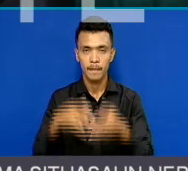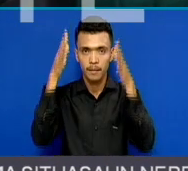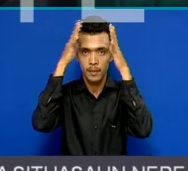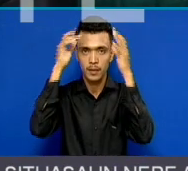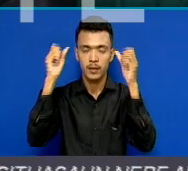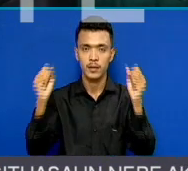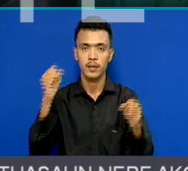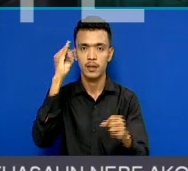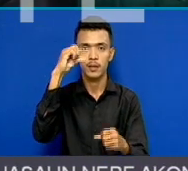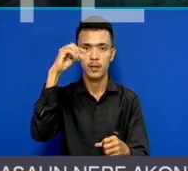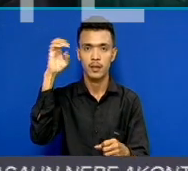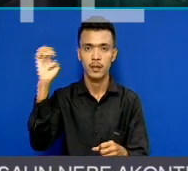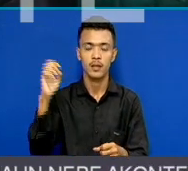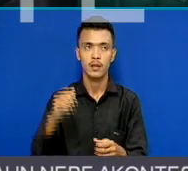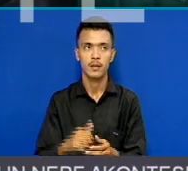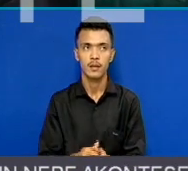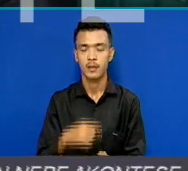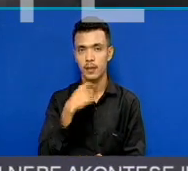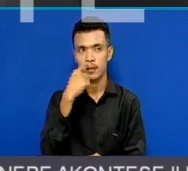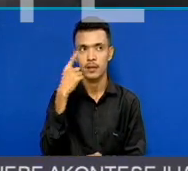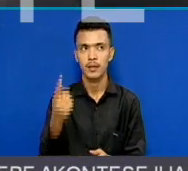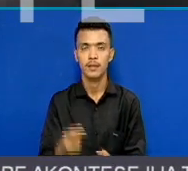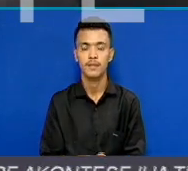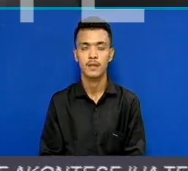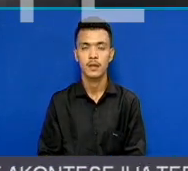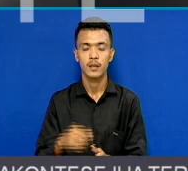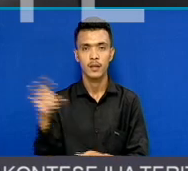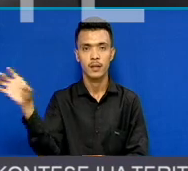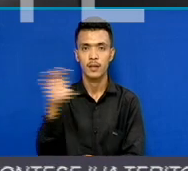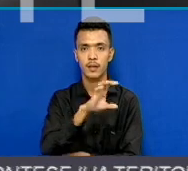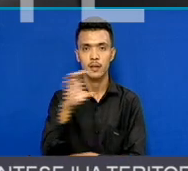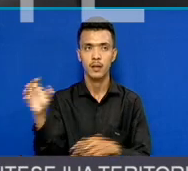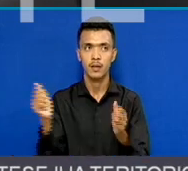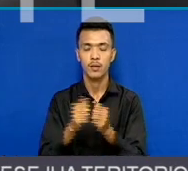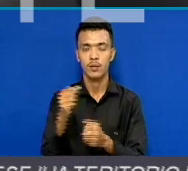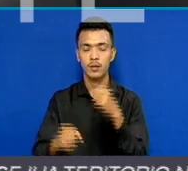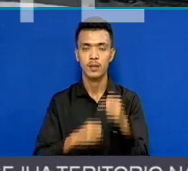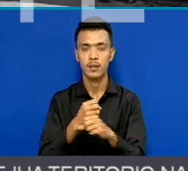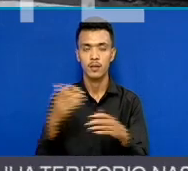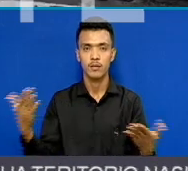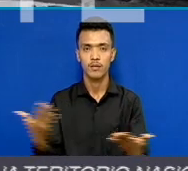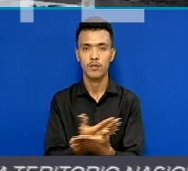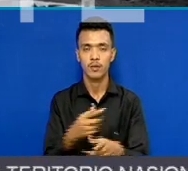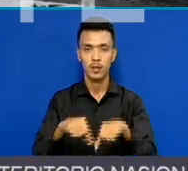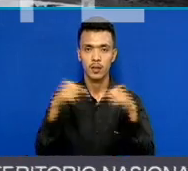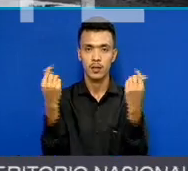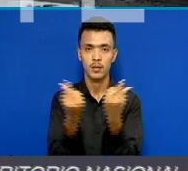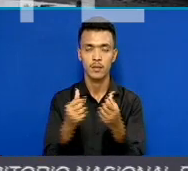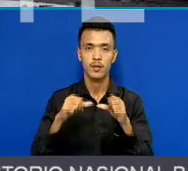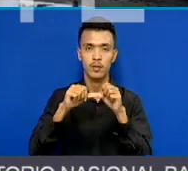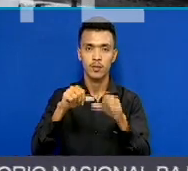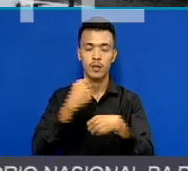Presidente Ejiade IP, Ana Paula da Cruz, afirma. Durante período natal no Tinanfon, equipa Ejiade IP. Continua o serviço